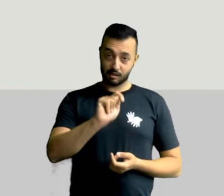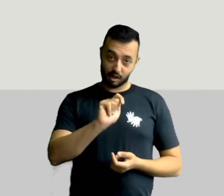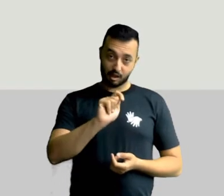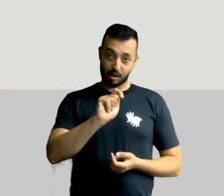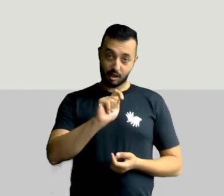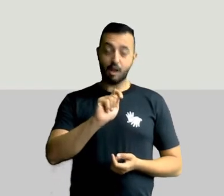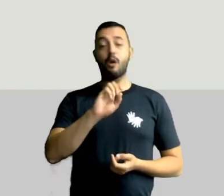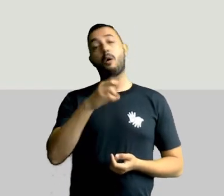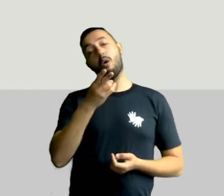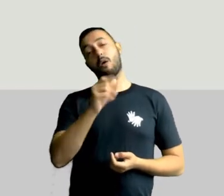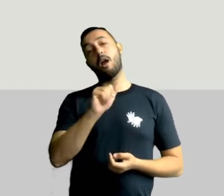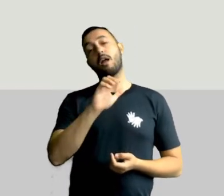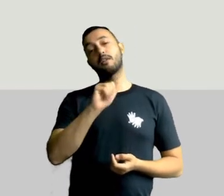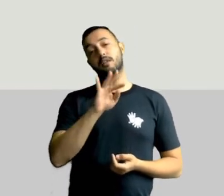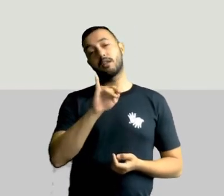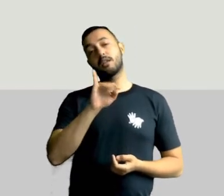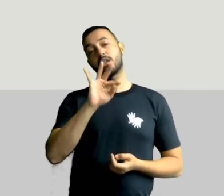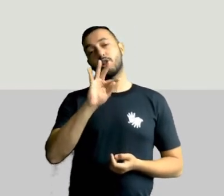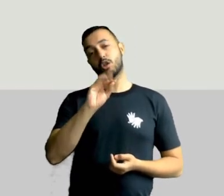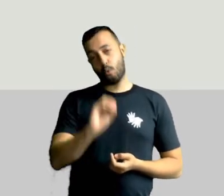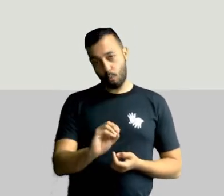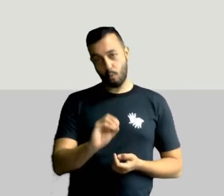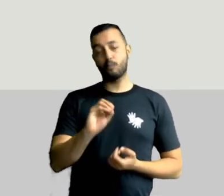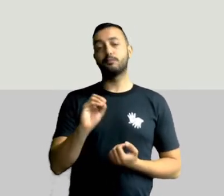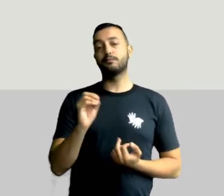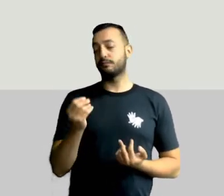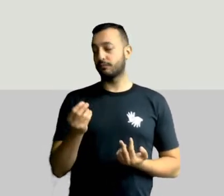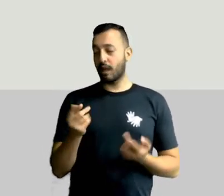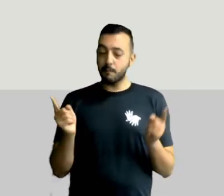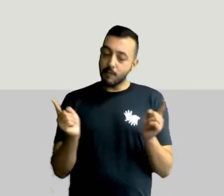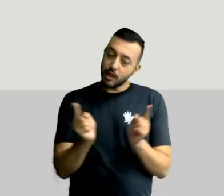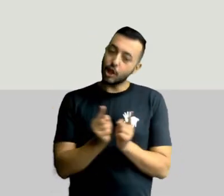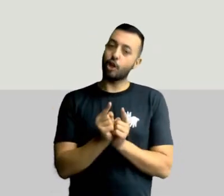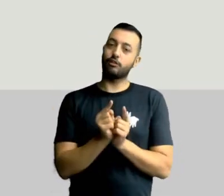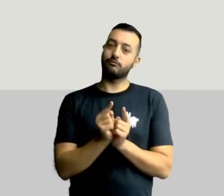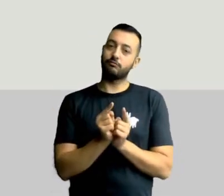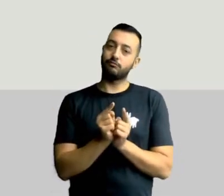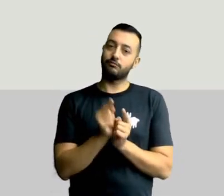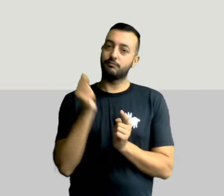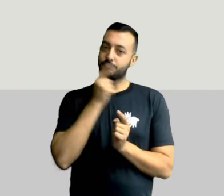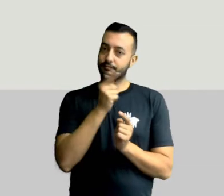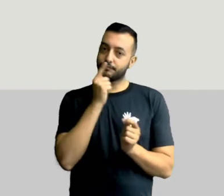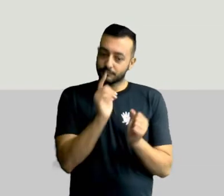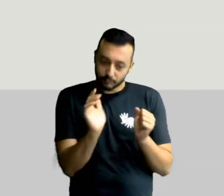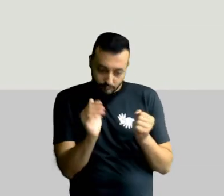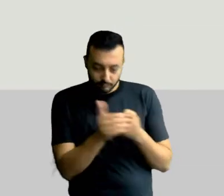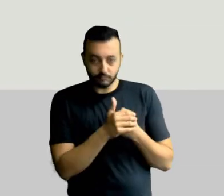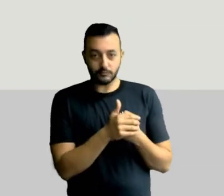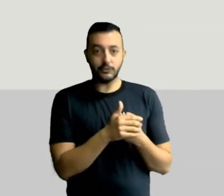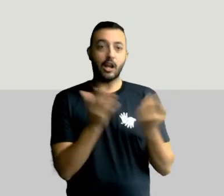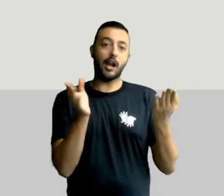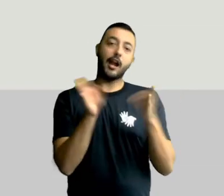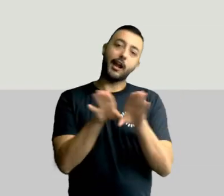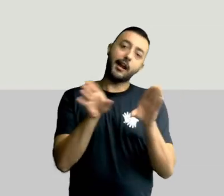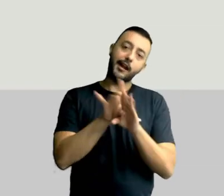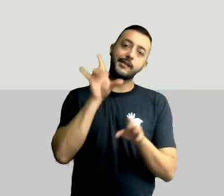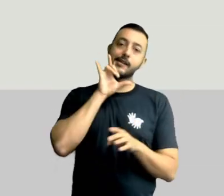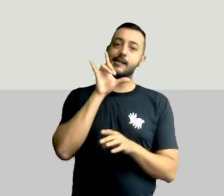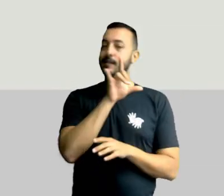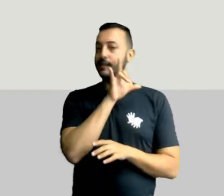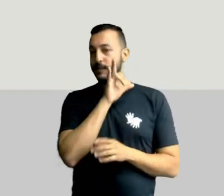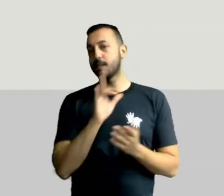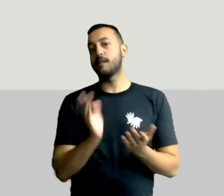também, ele é menor, ele costuma se esconder em armários, em estantes de